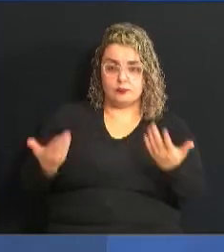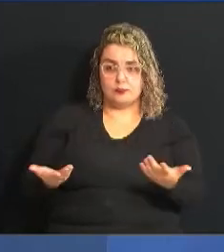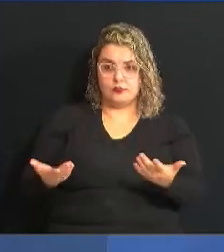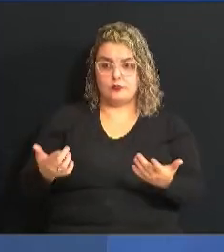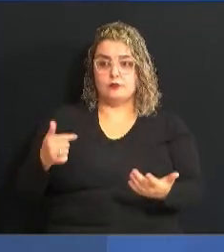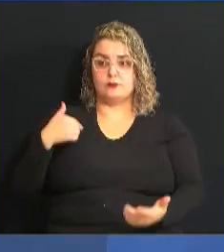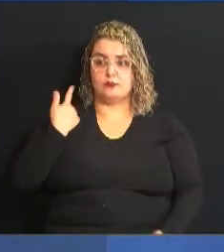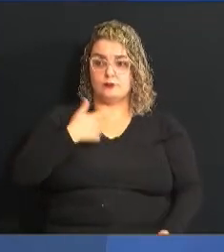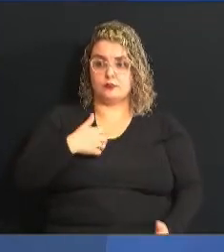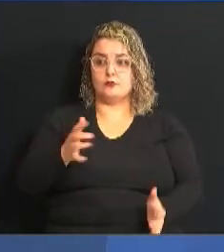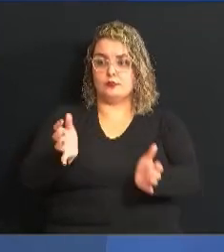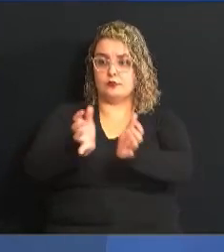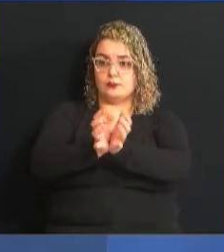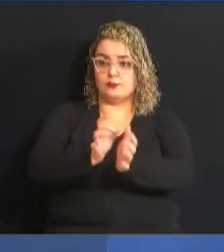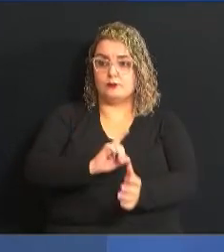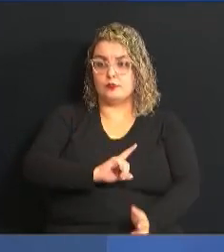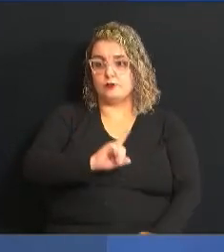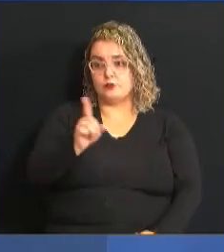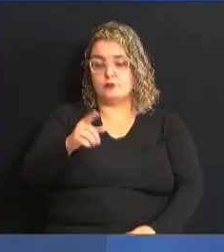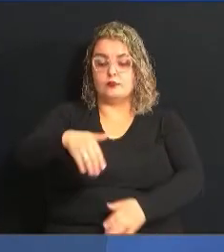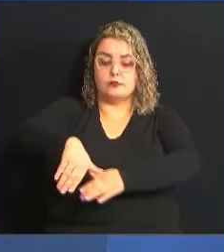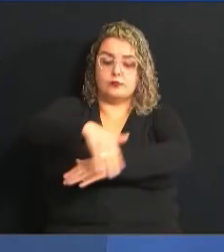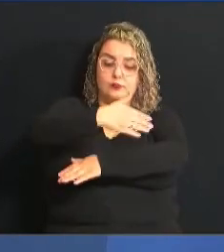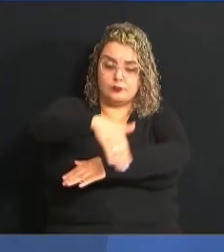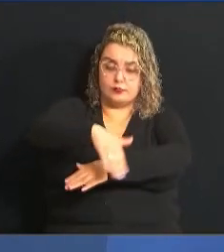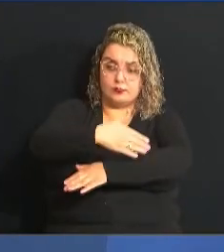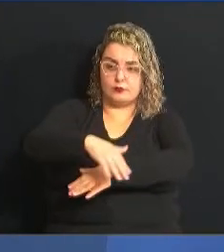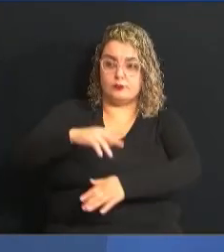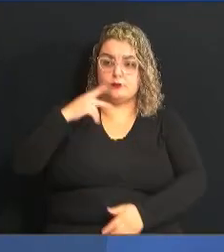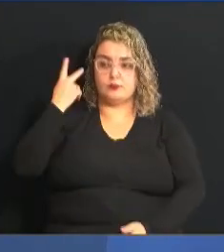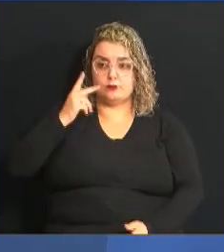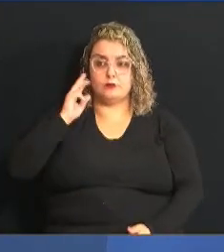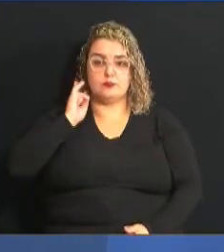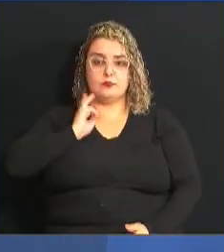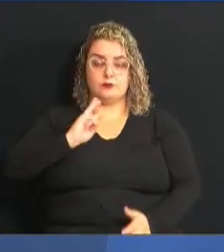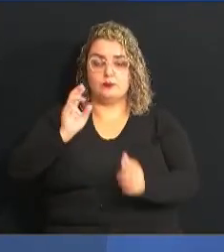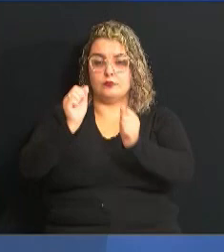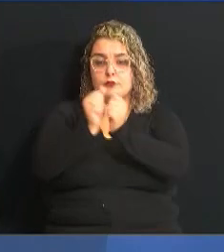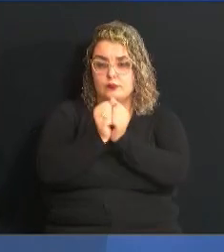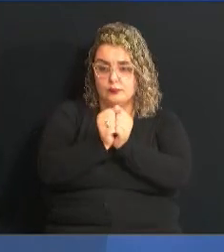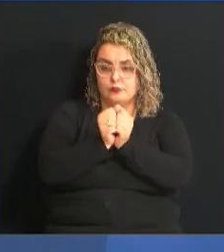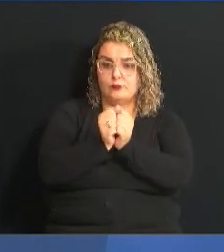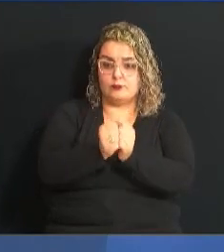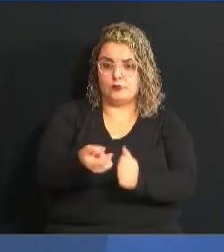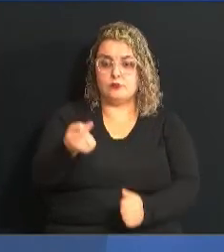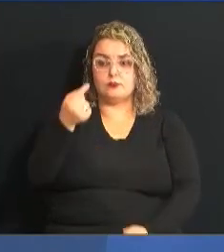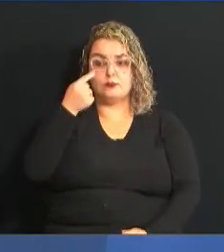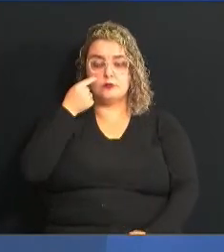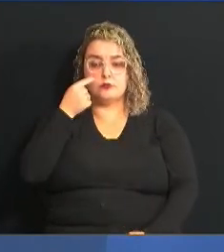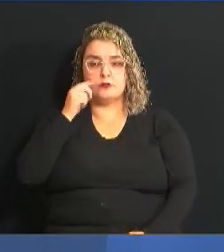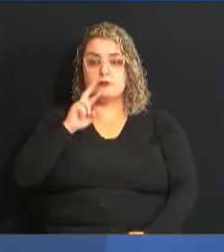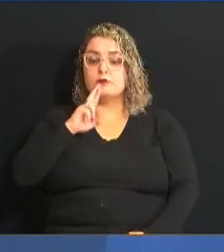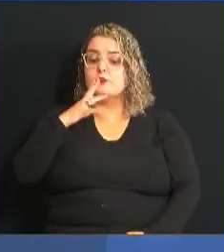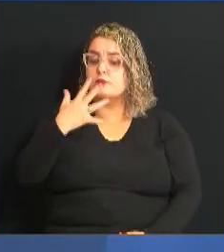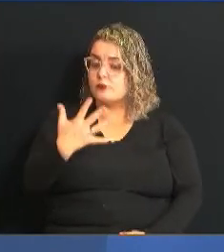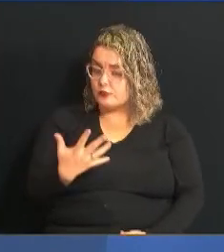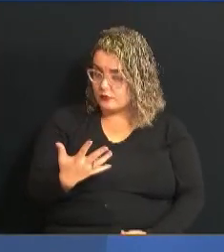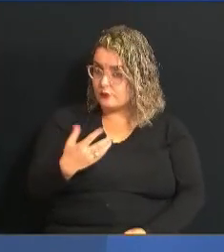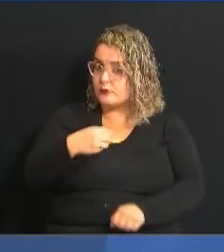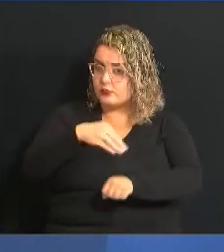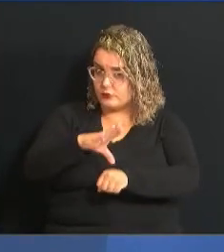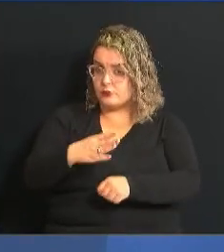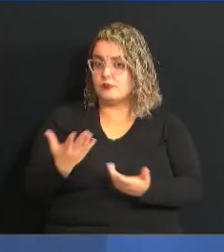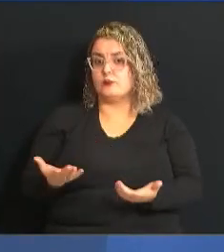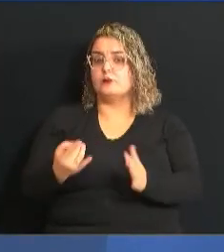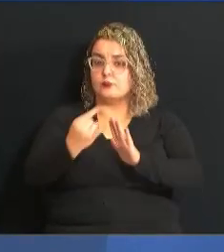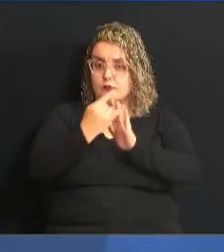equipe foi justamente nas ruas com o vereador Cecílio Santos para ver o resultado de uma indicação, que é um